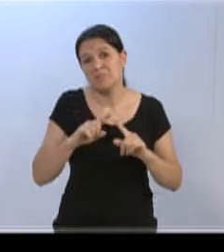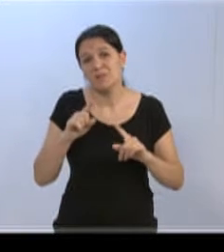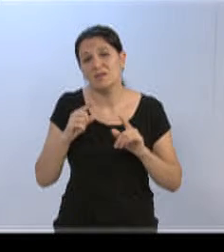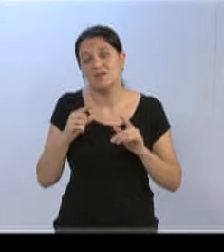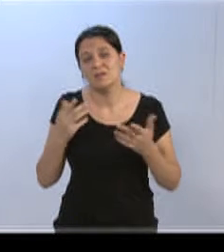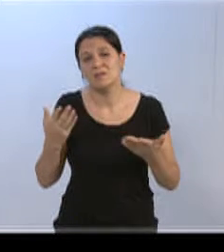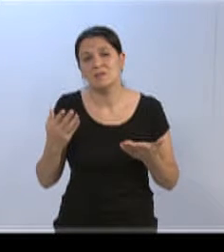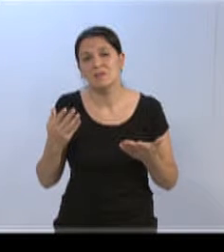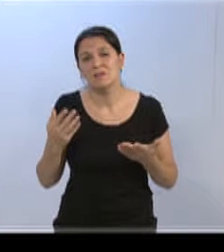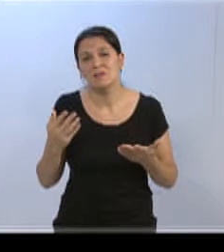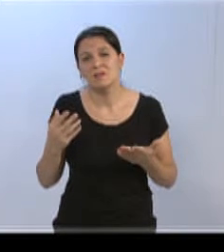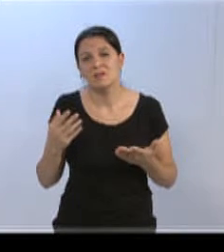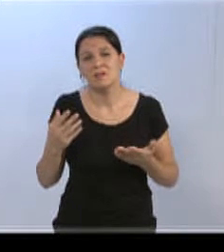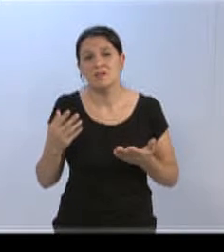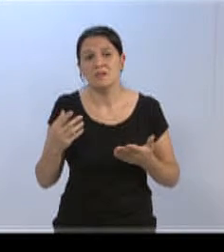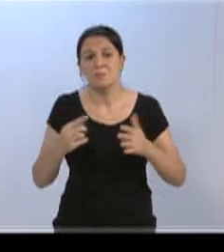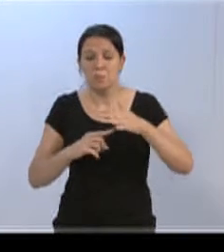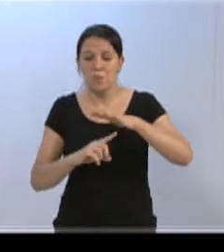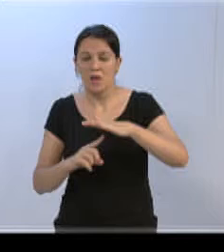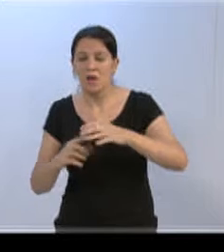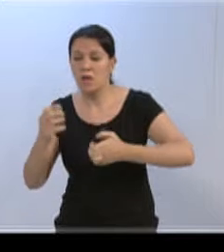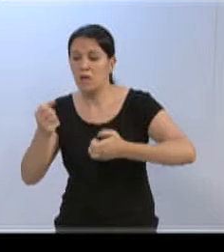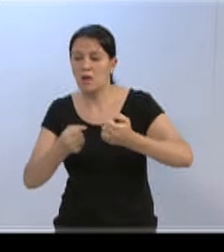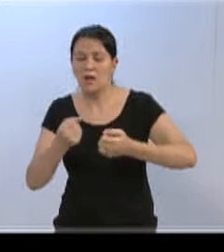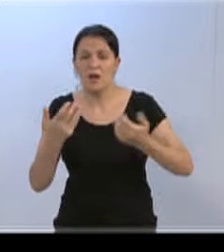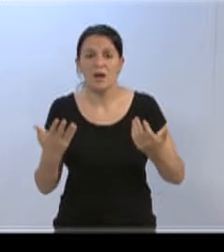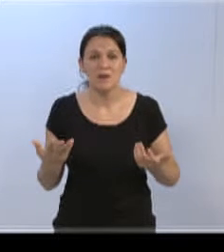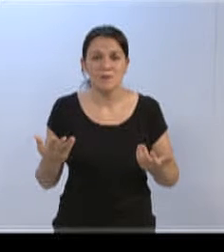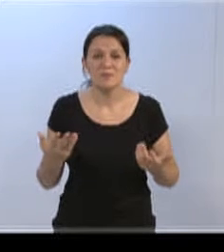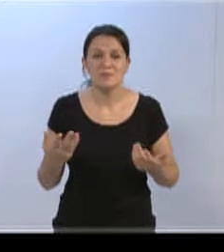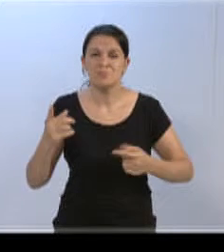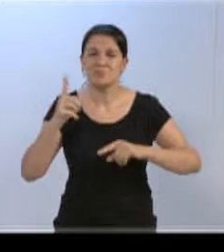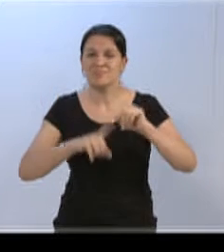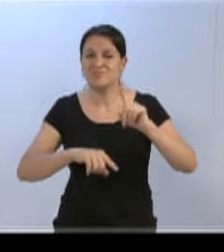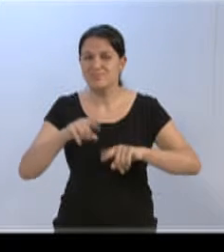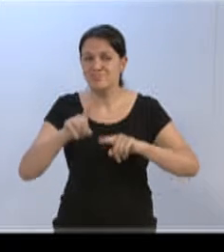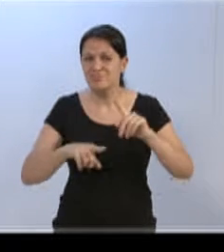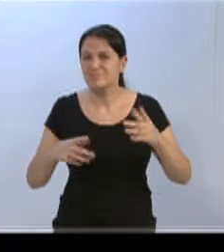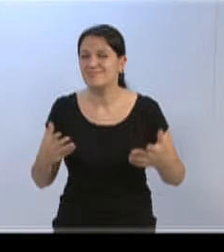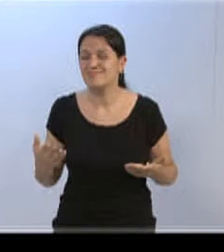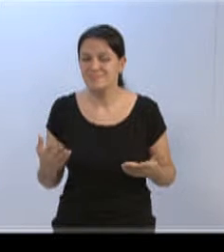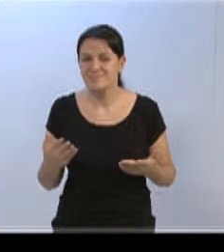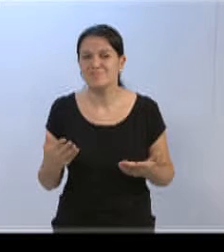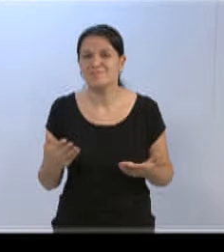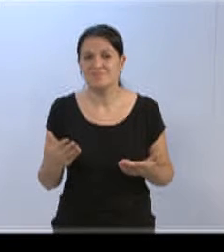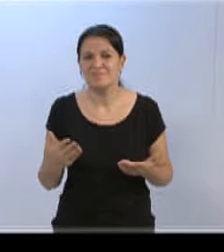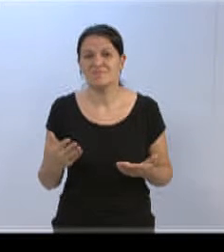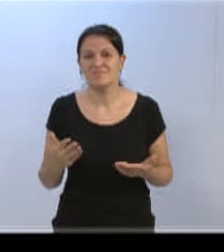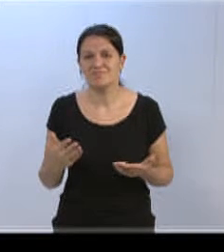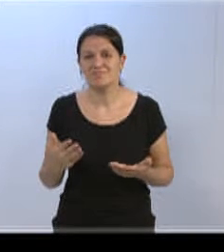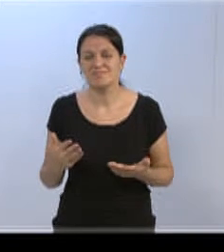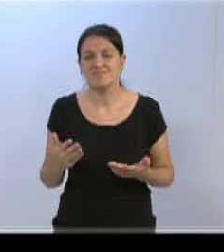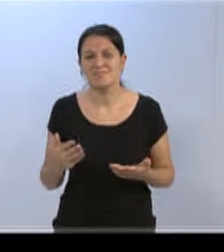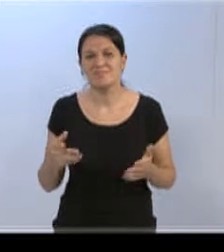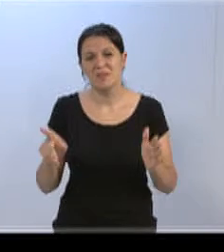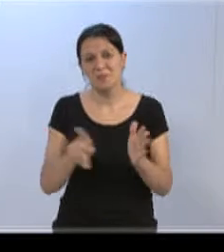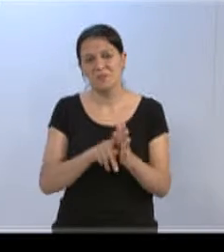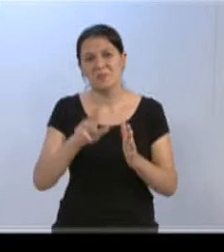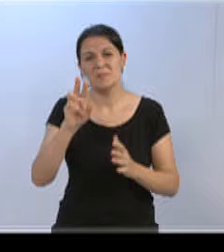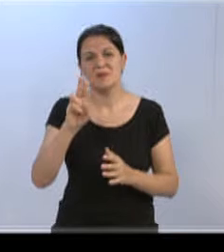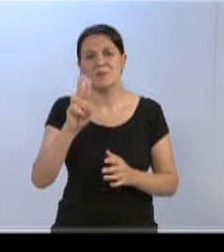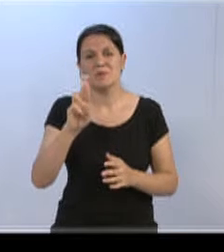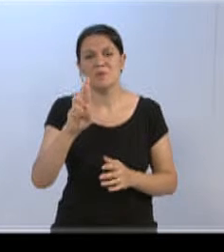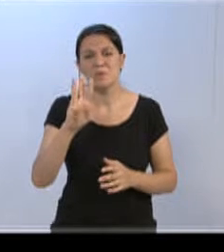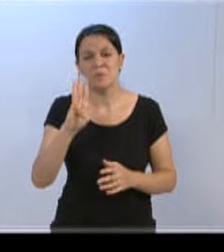situação deplorável que se encontram os equipamentos, o maquinário lá da URB, tudo